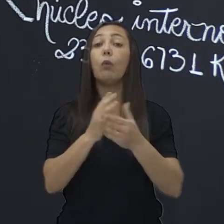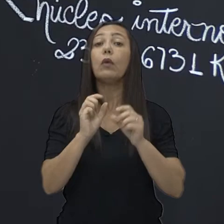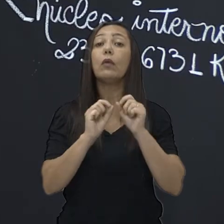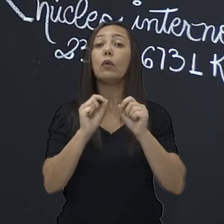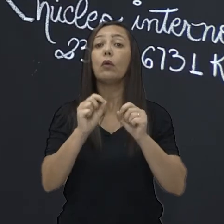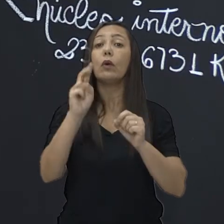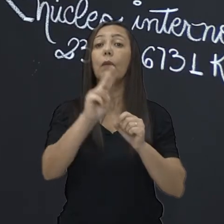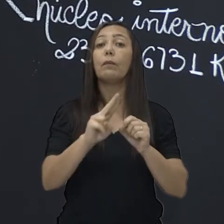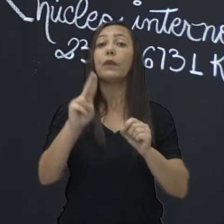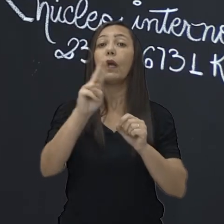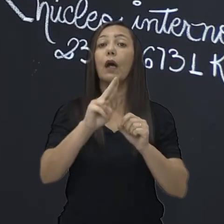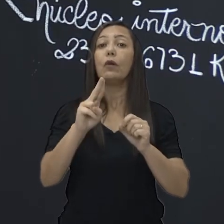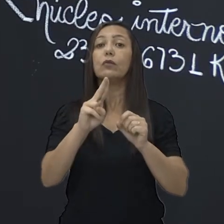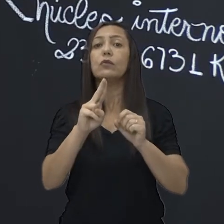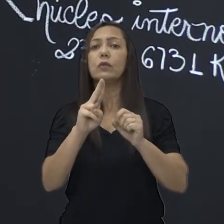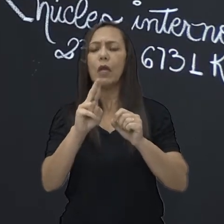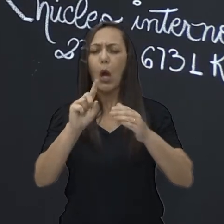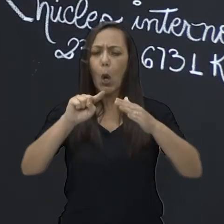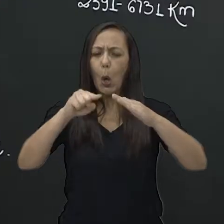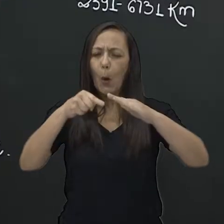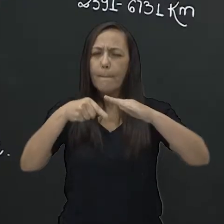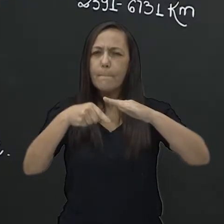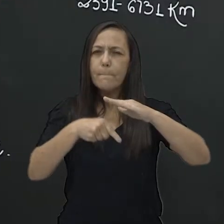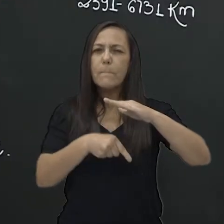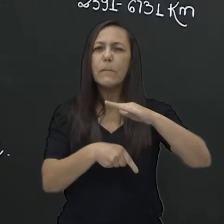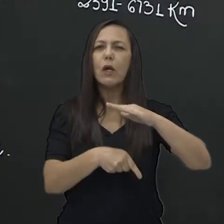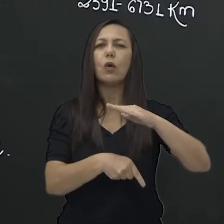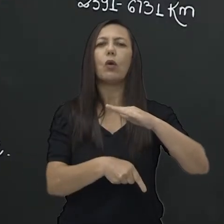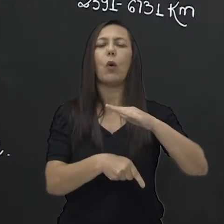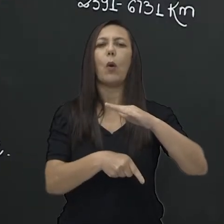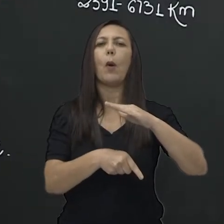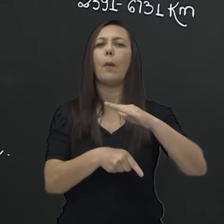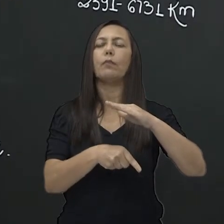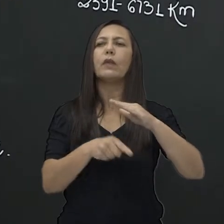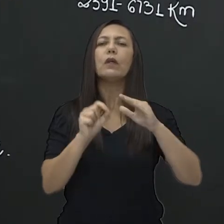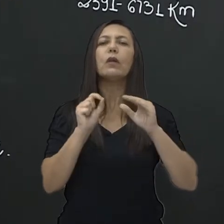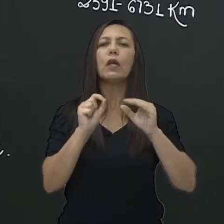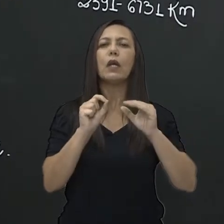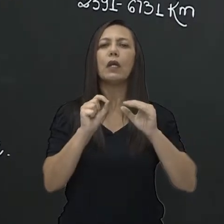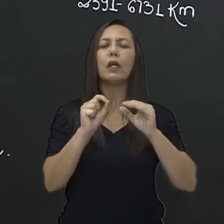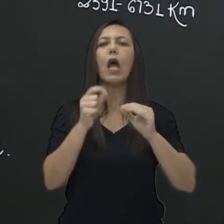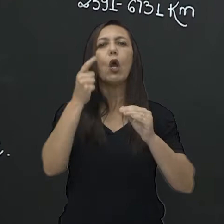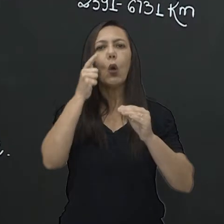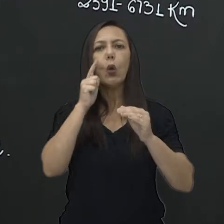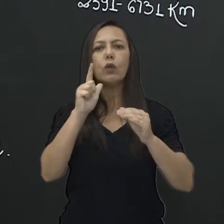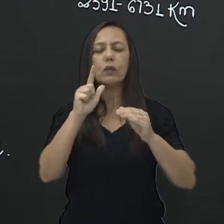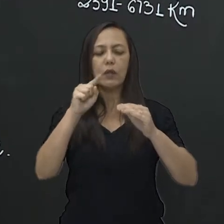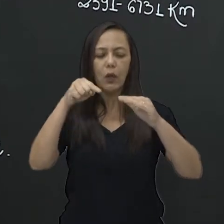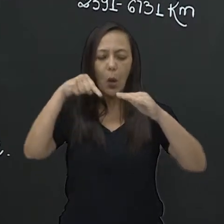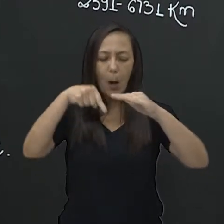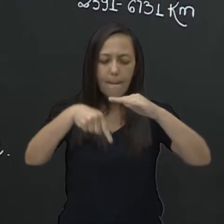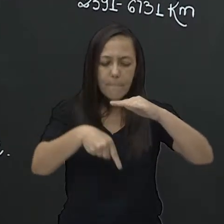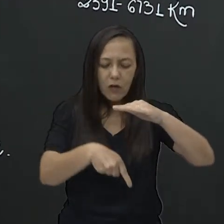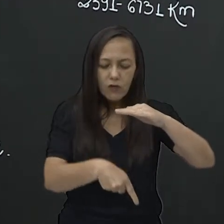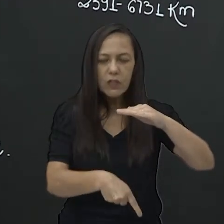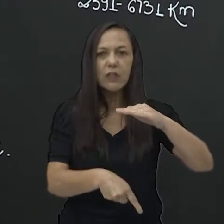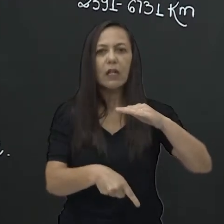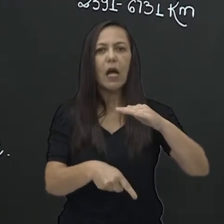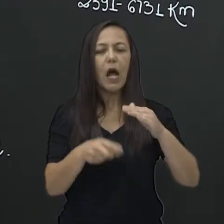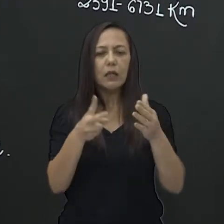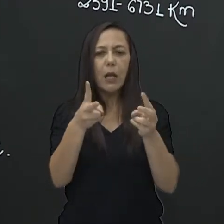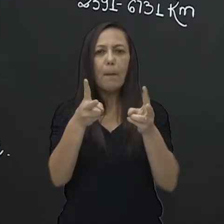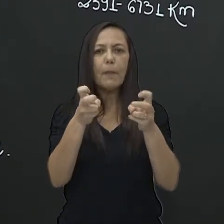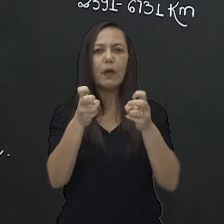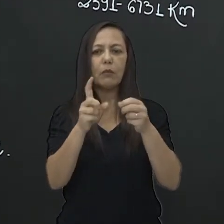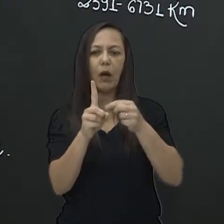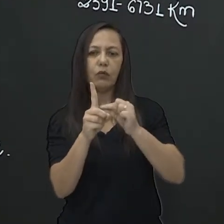começou-se a utilizar aparelhos de sonda e a partir desses aparelhos que eles sim foram aferindo a profundidade